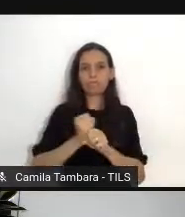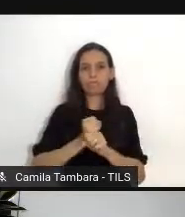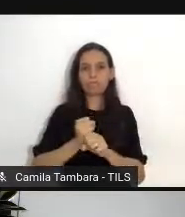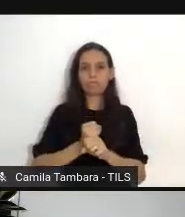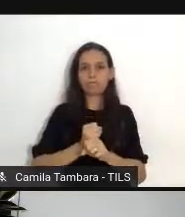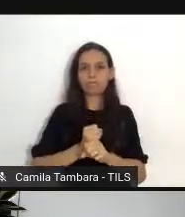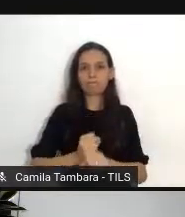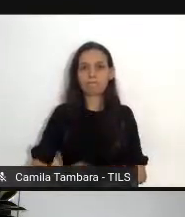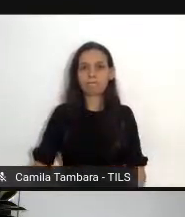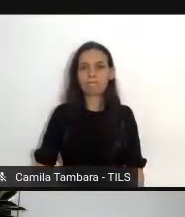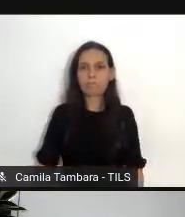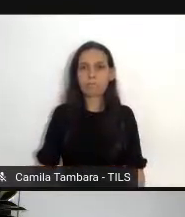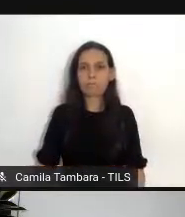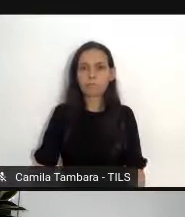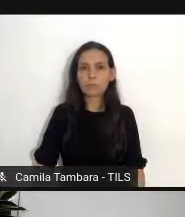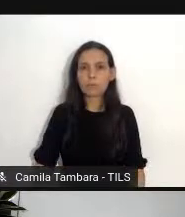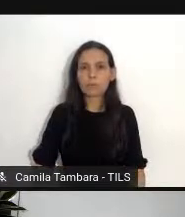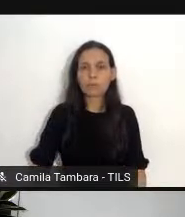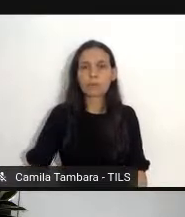e